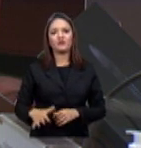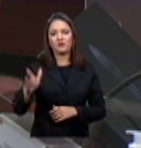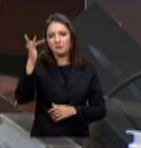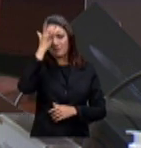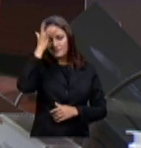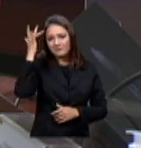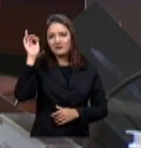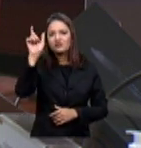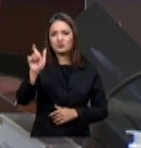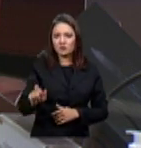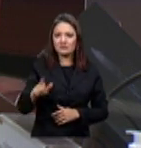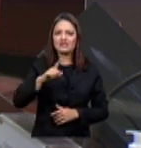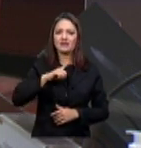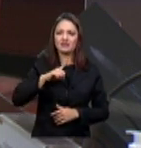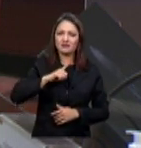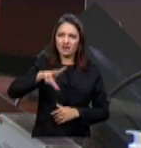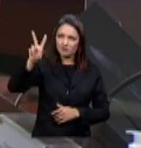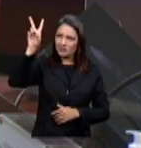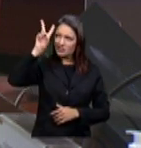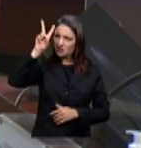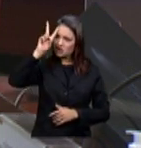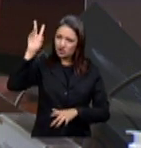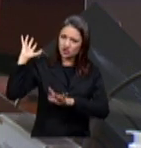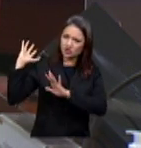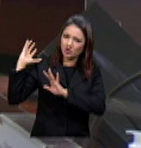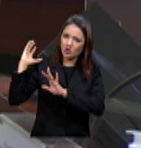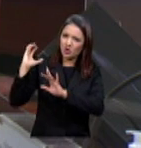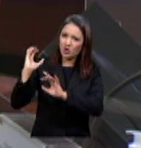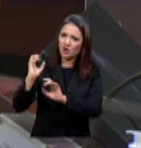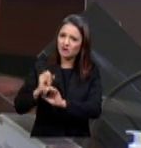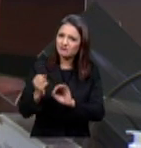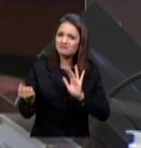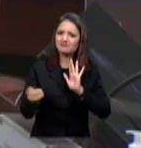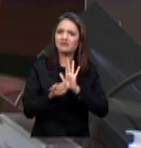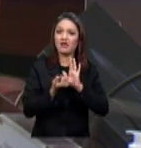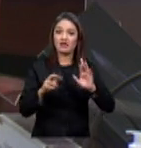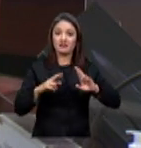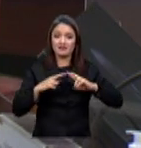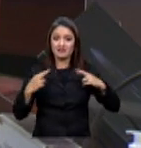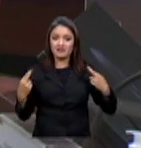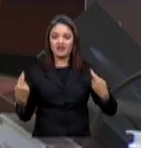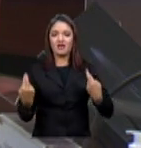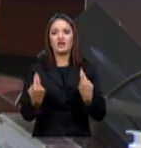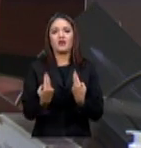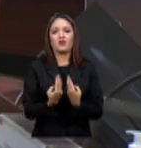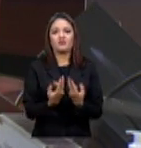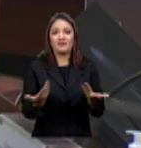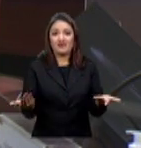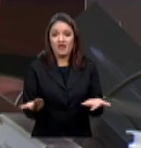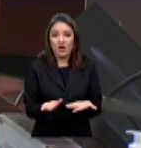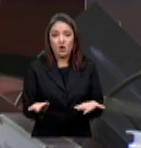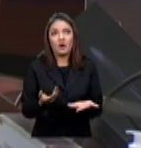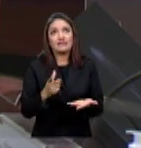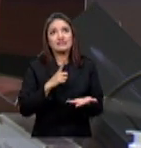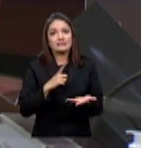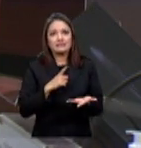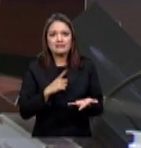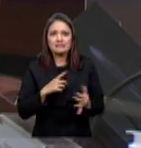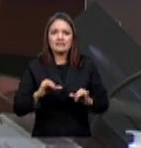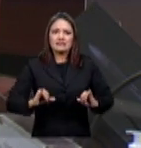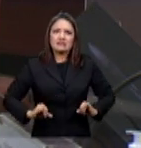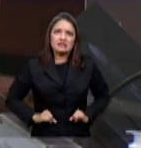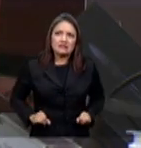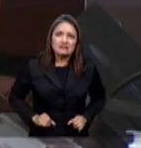carregam consigo legado e reúne nestas décadas dores conquistas e também